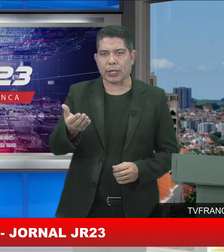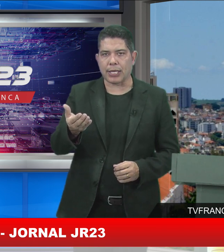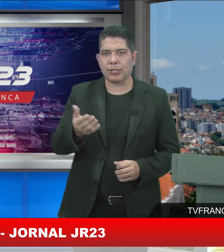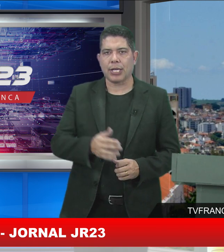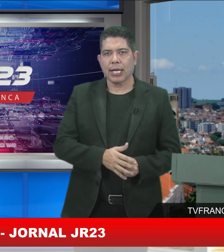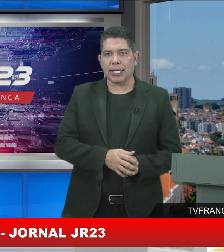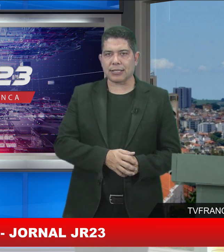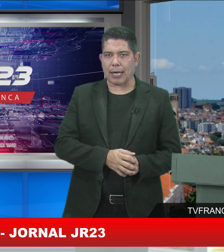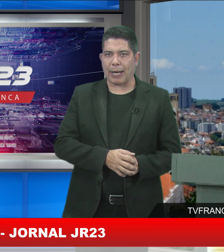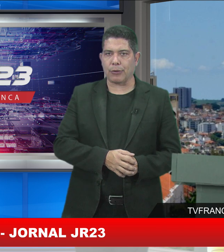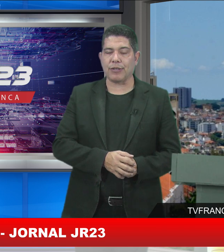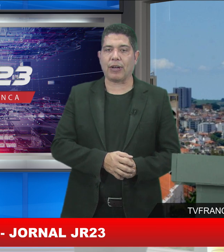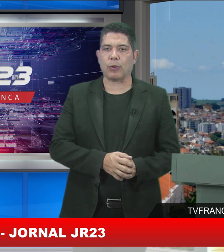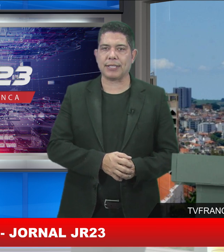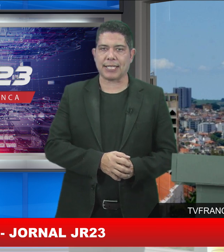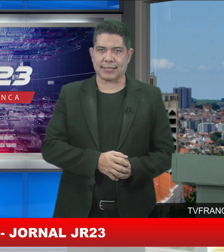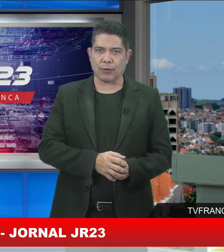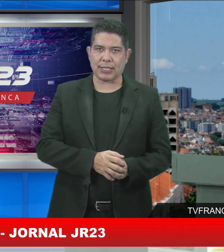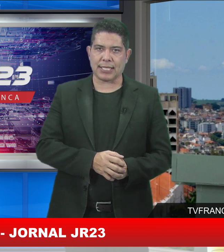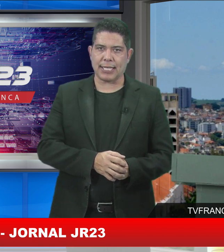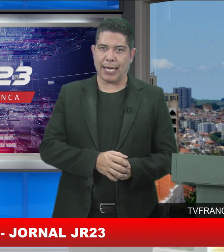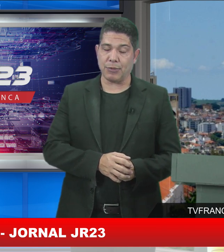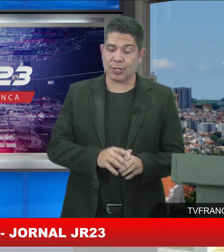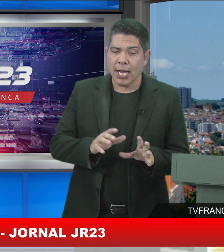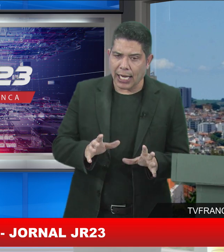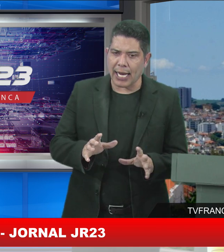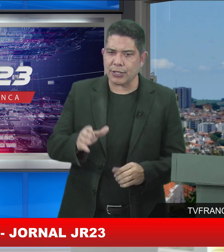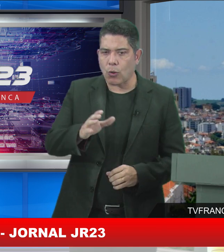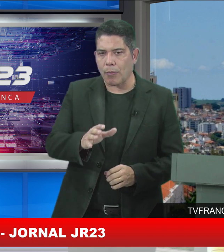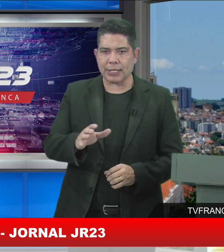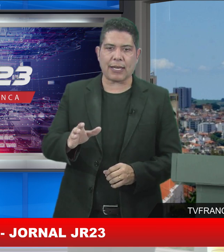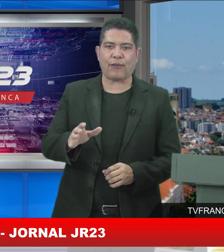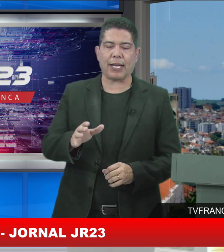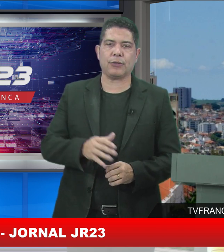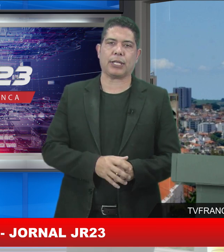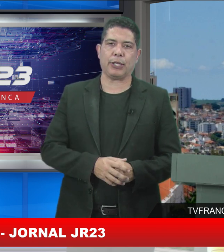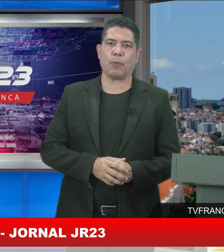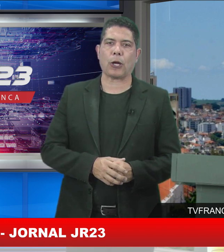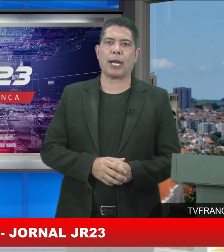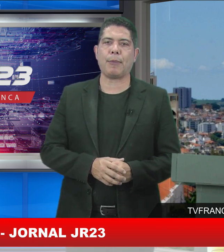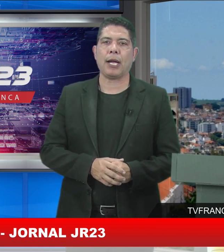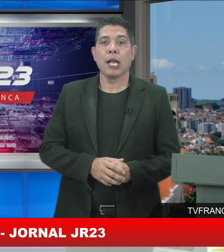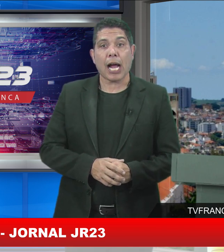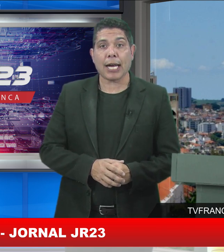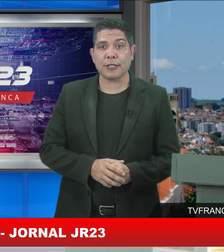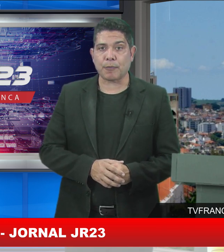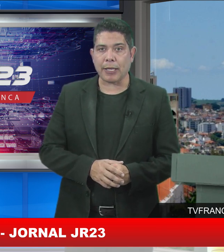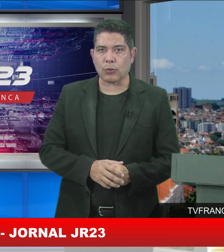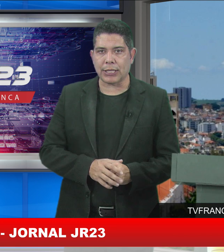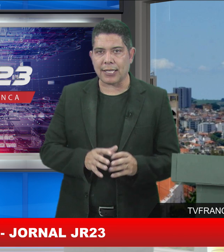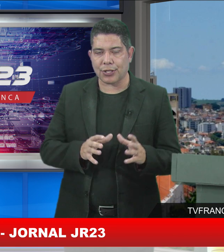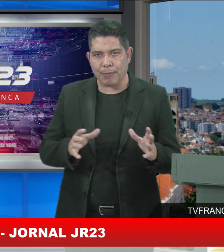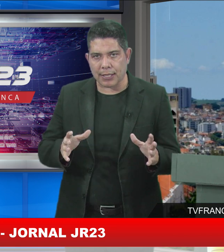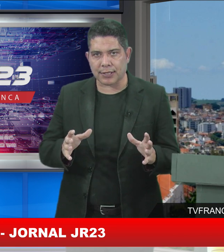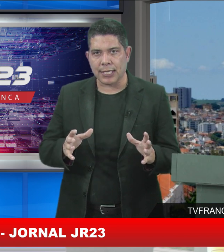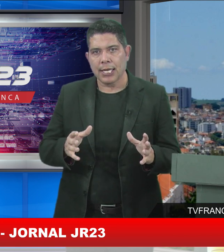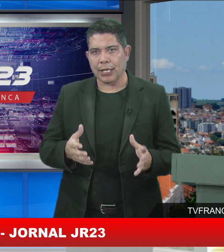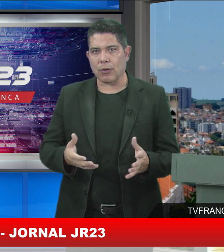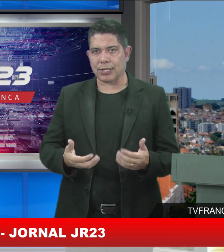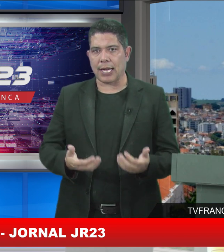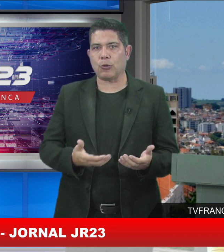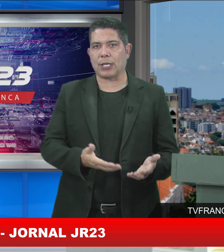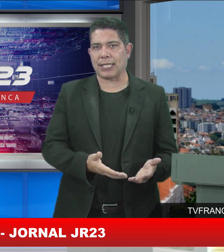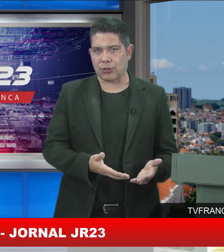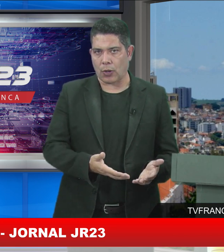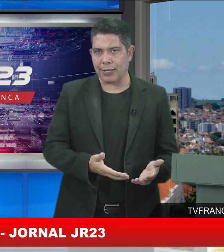é importante esse trabalho de valorização das DDMs. Aliás, eu comecei falando aqui no programa a respeito deste mês que